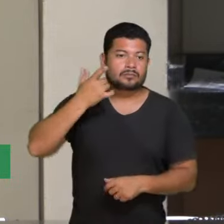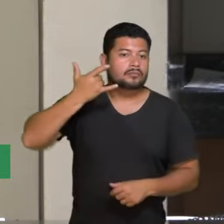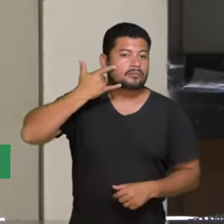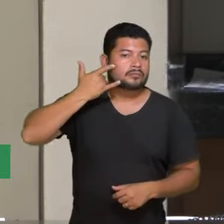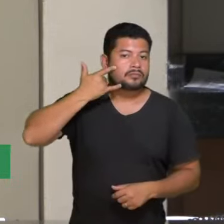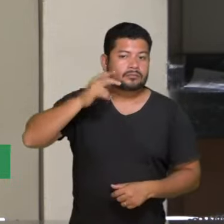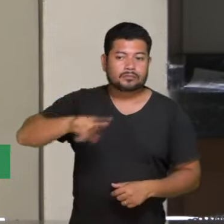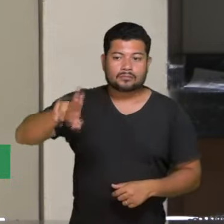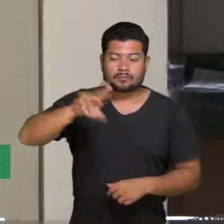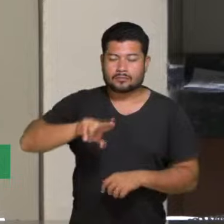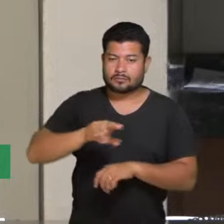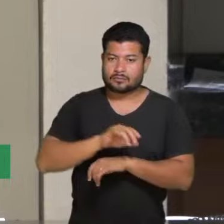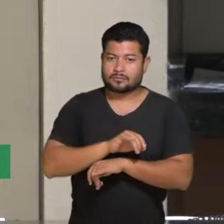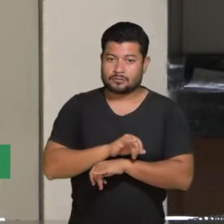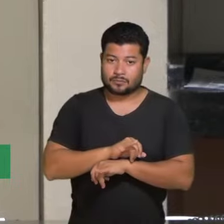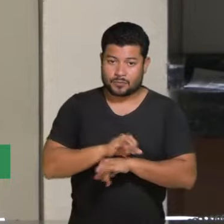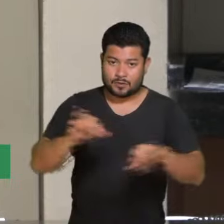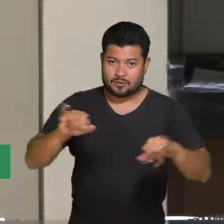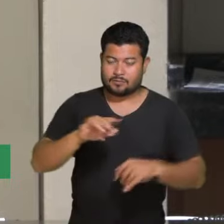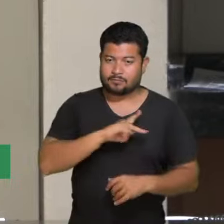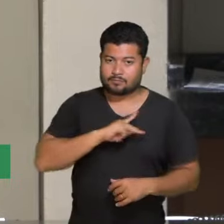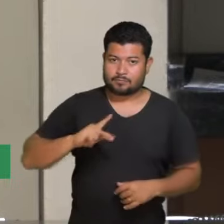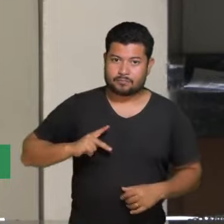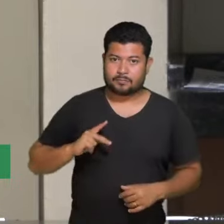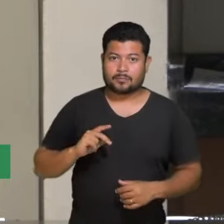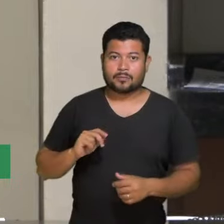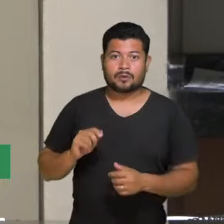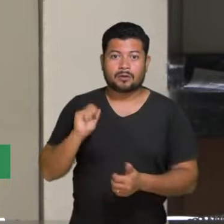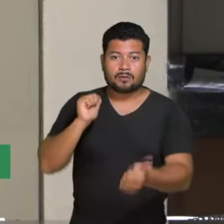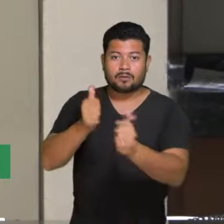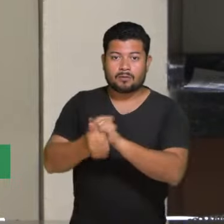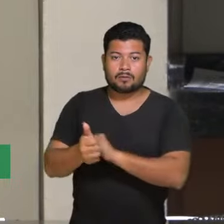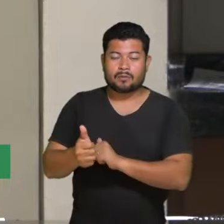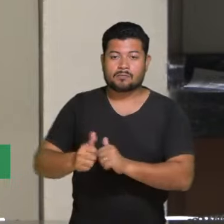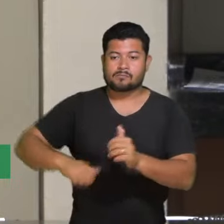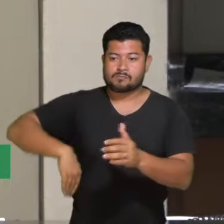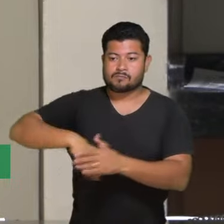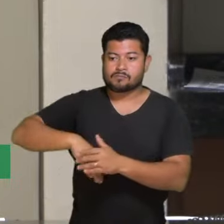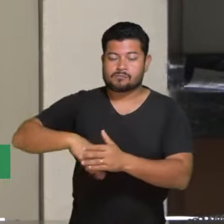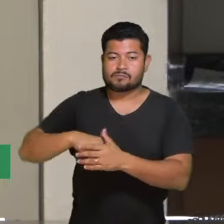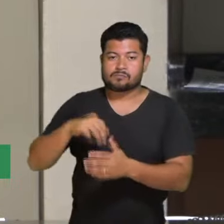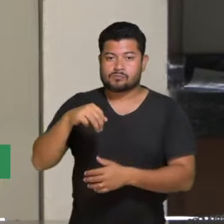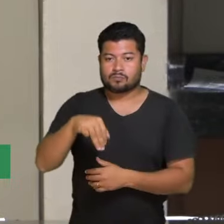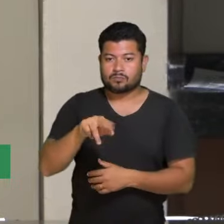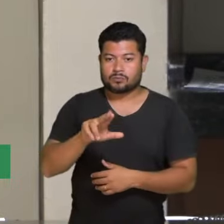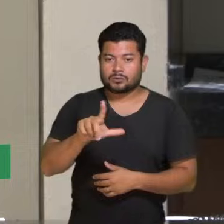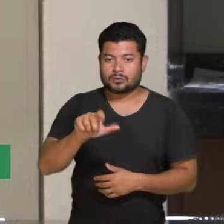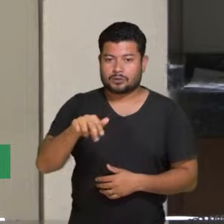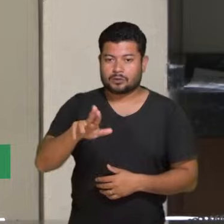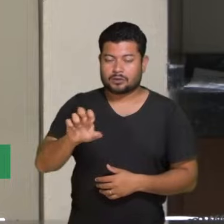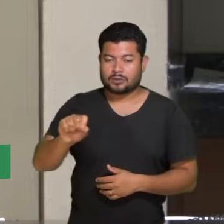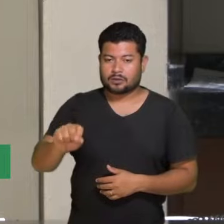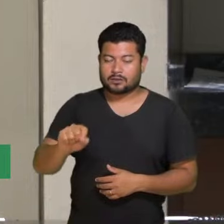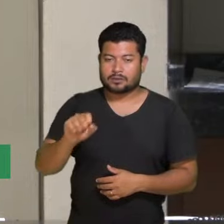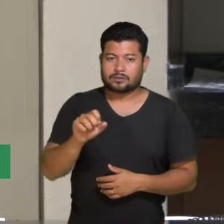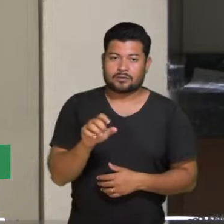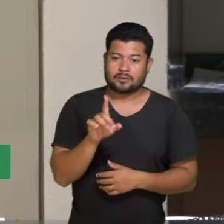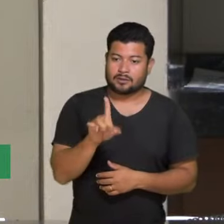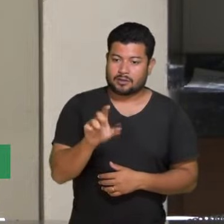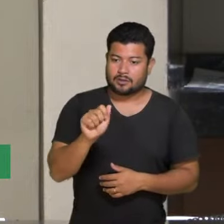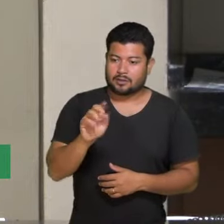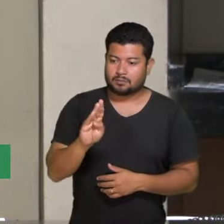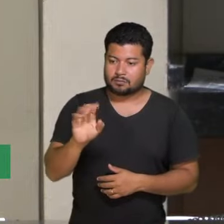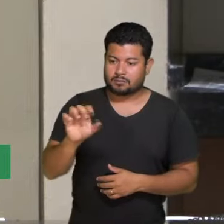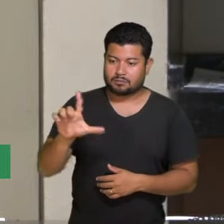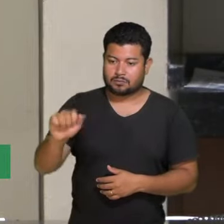de utilidade pública a Associação Esportiva Recreativa Moleques da Bola e altera o anexo único da lei 18.278 de 2021,